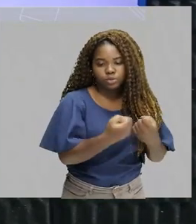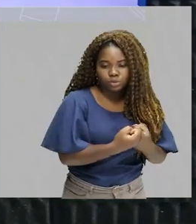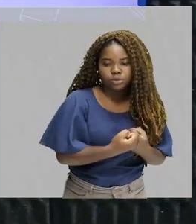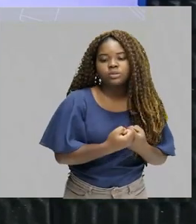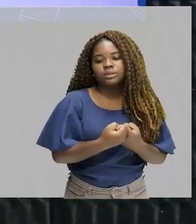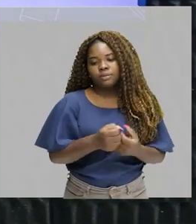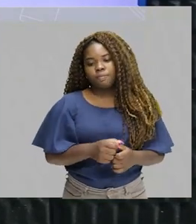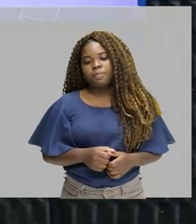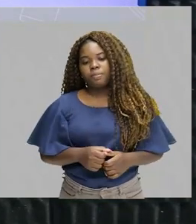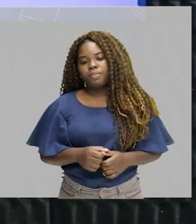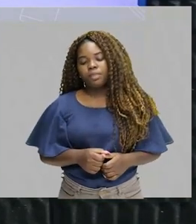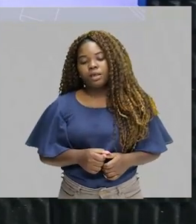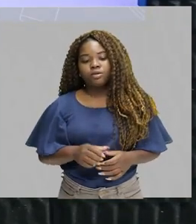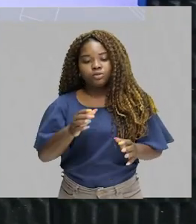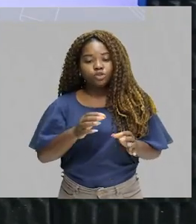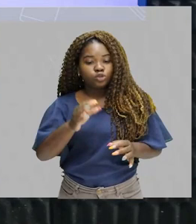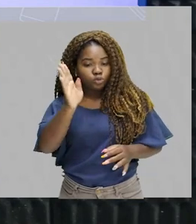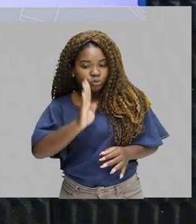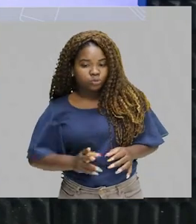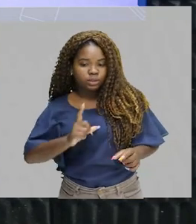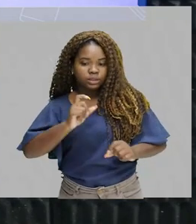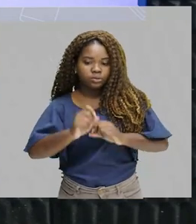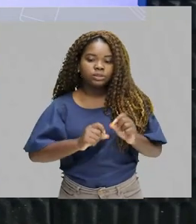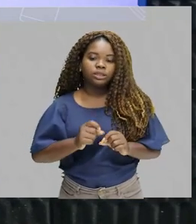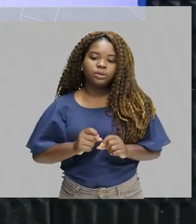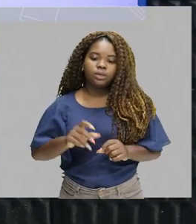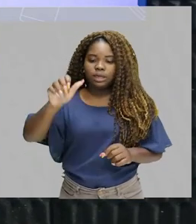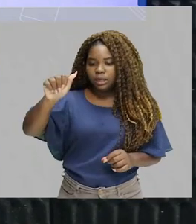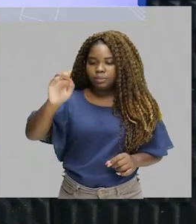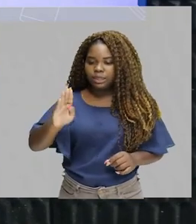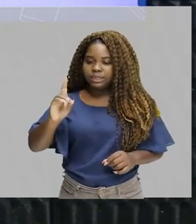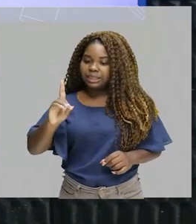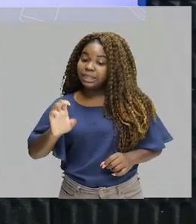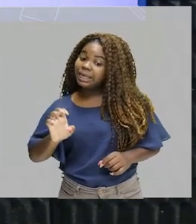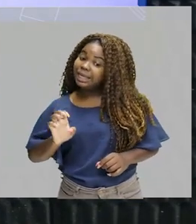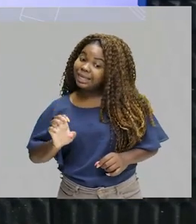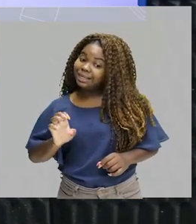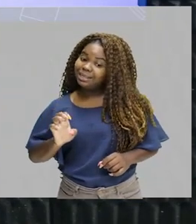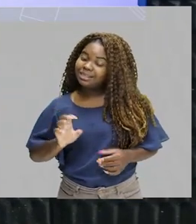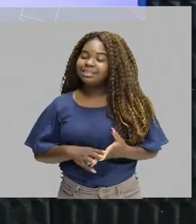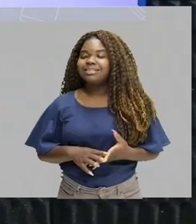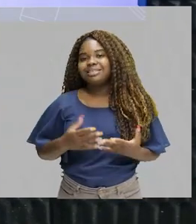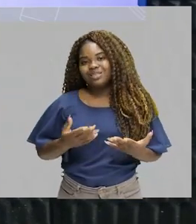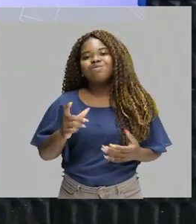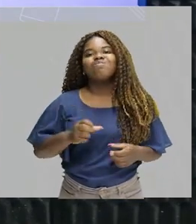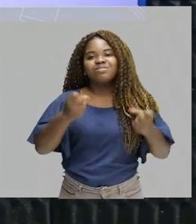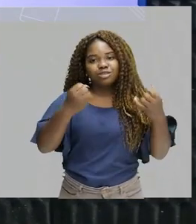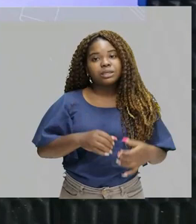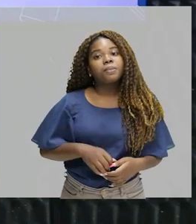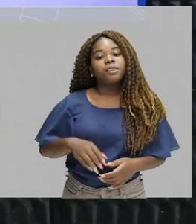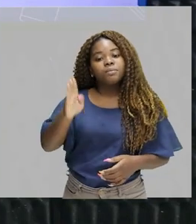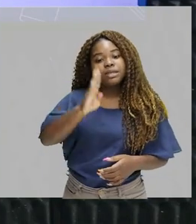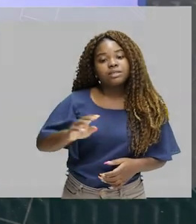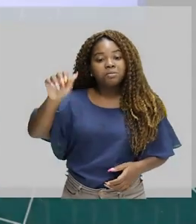cinco classes classificações que gera a classe A B C D e E tá por isso que a gente fala aqui no Brasil Brasil Classe A B C D e